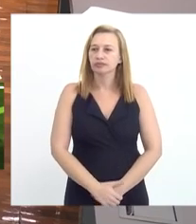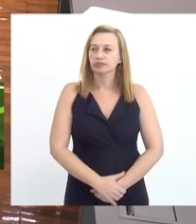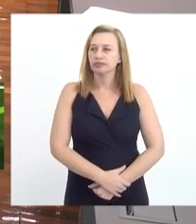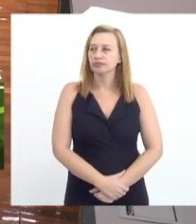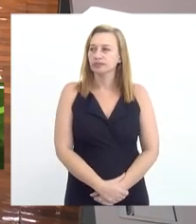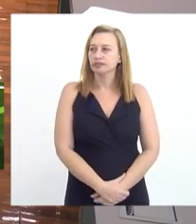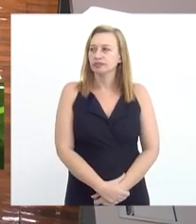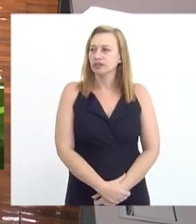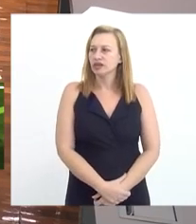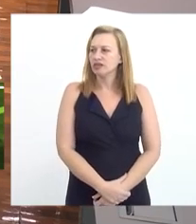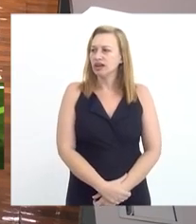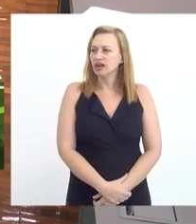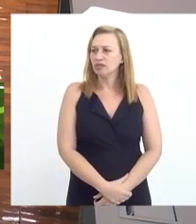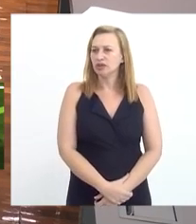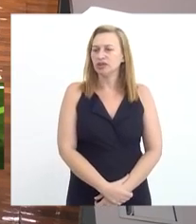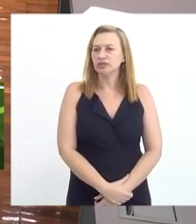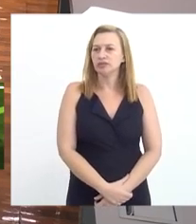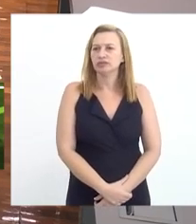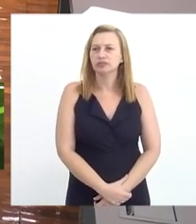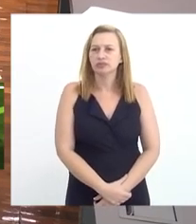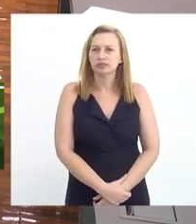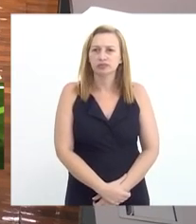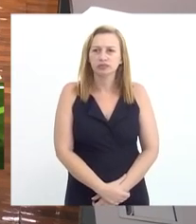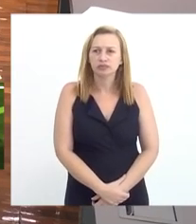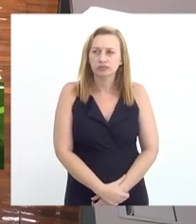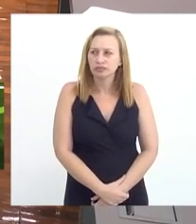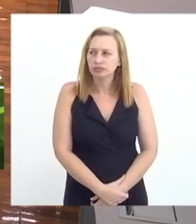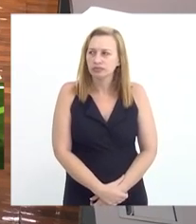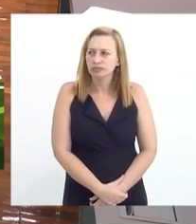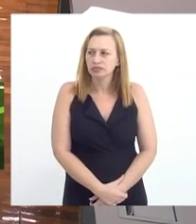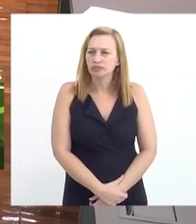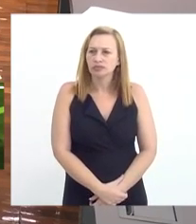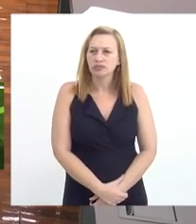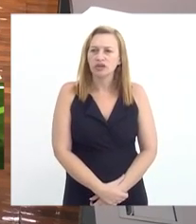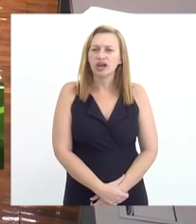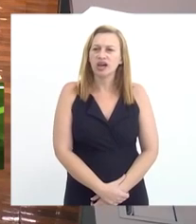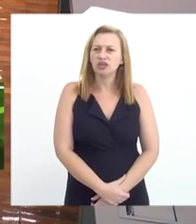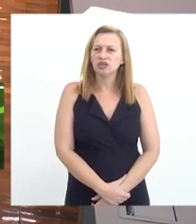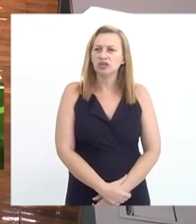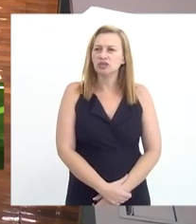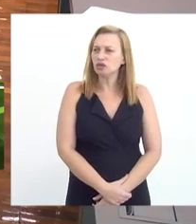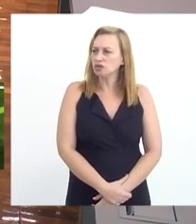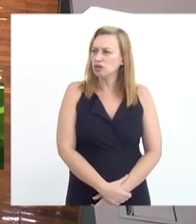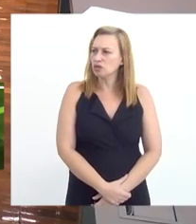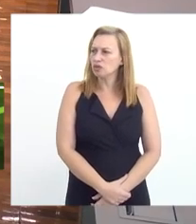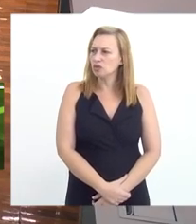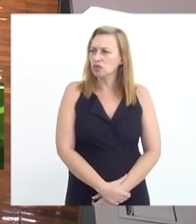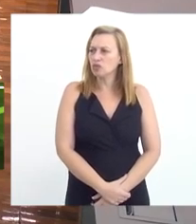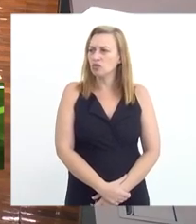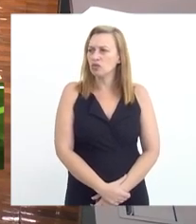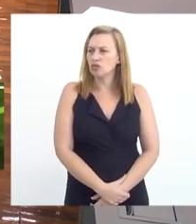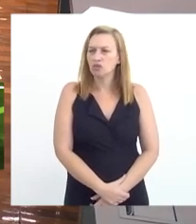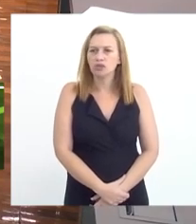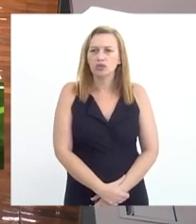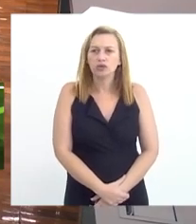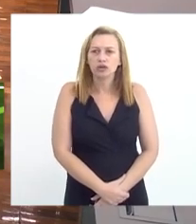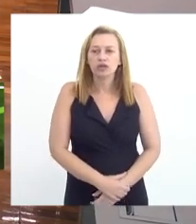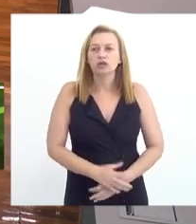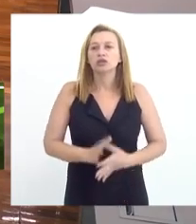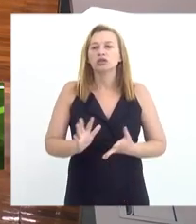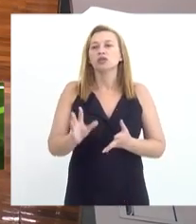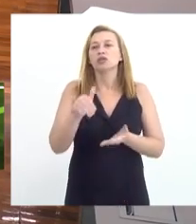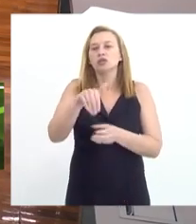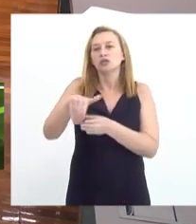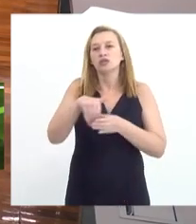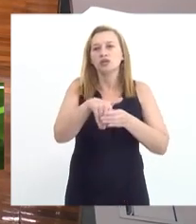Senhor presidente Primeiro reiterar As falas Da deputada Renata Com as quais Eu tenho Completo acordo Inclusive Ao ser indagado Aqui sobre o